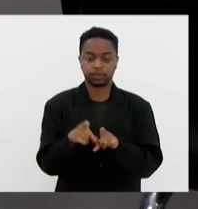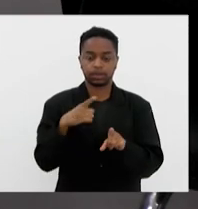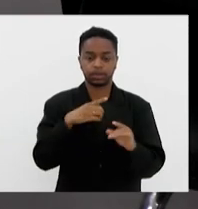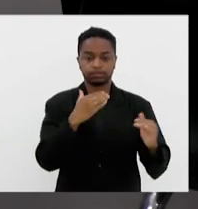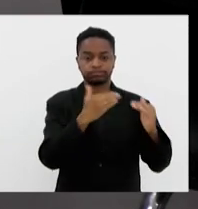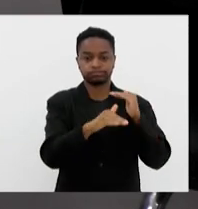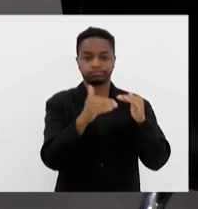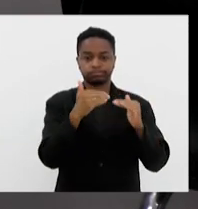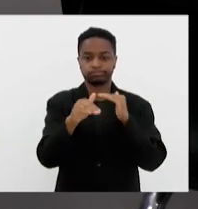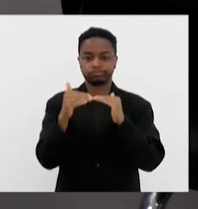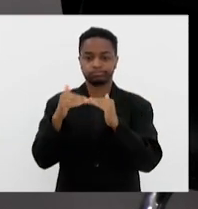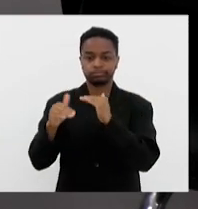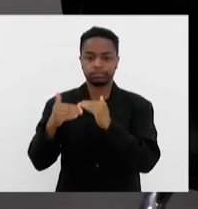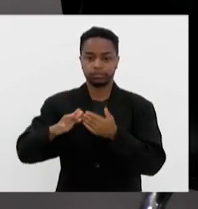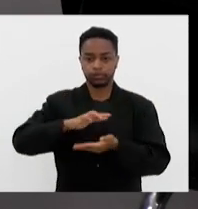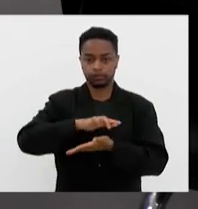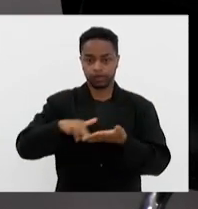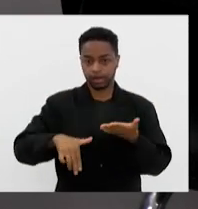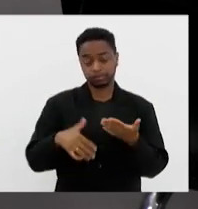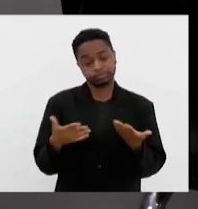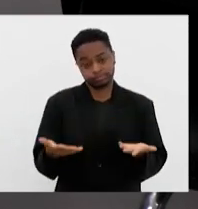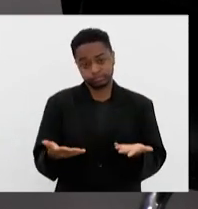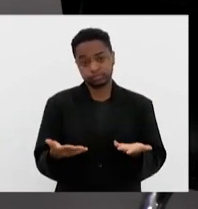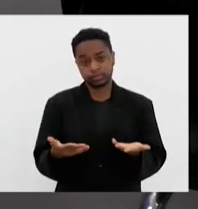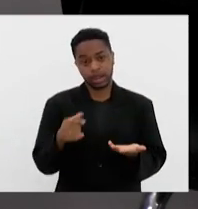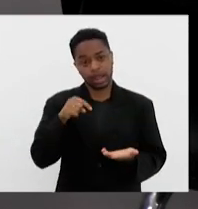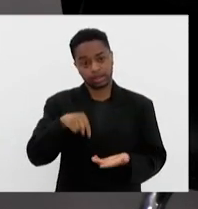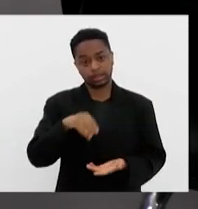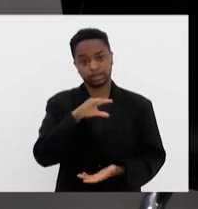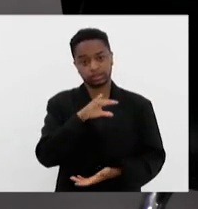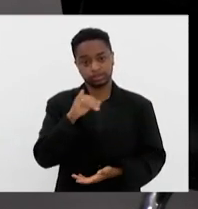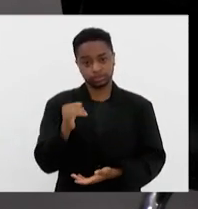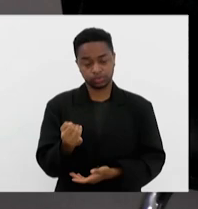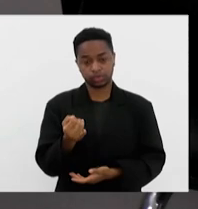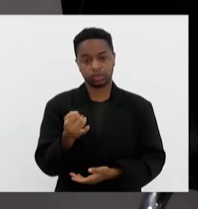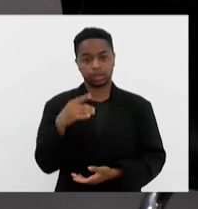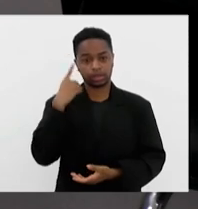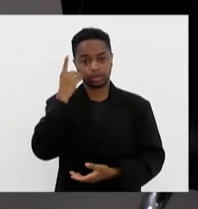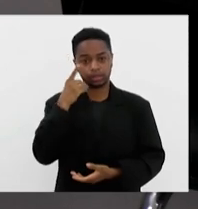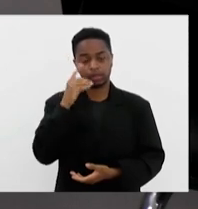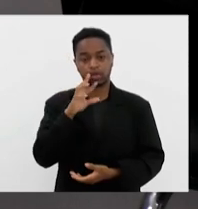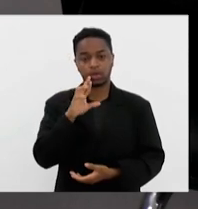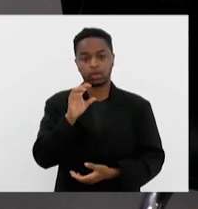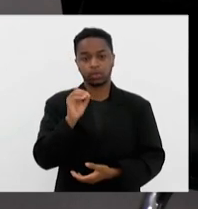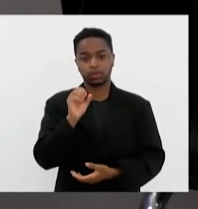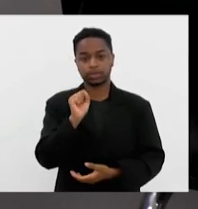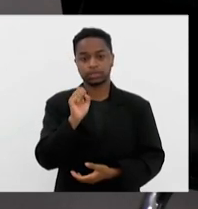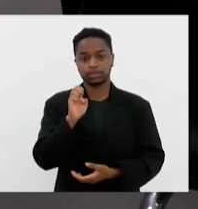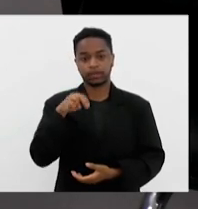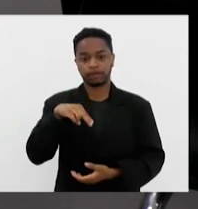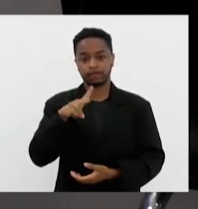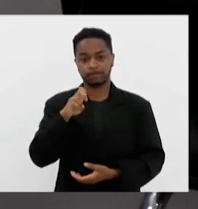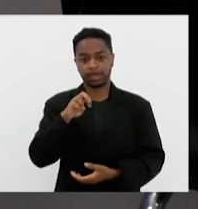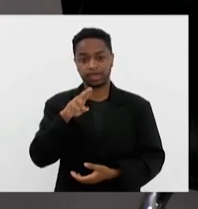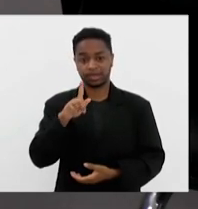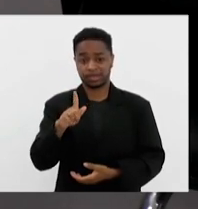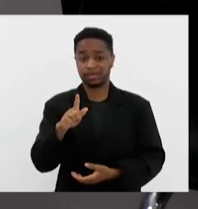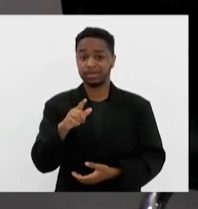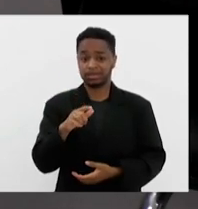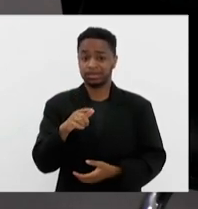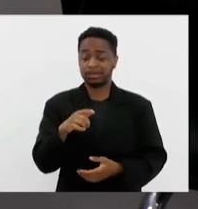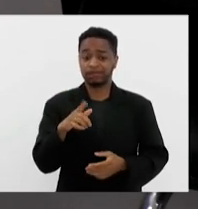divergências imensas. Só que na CCJ, o deputado Rosenberg Reis vai querer chupar minha